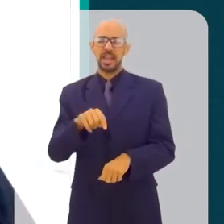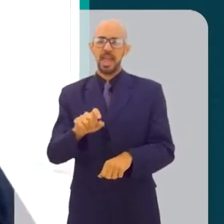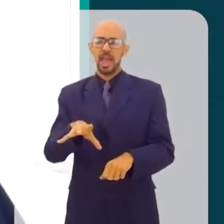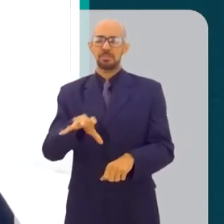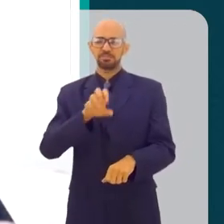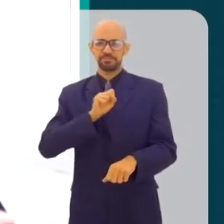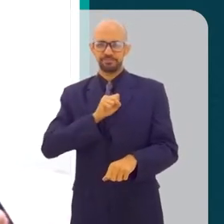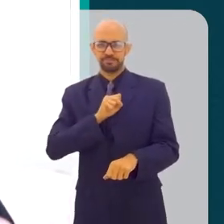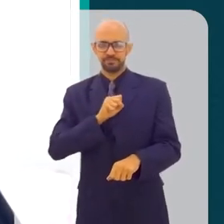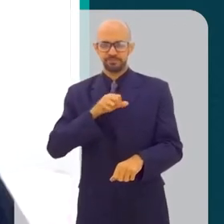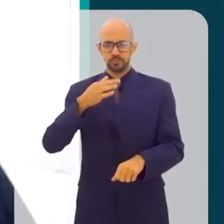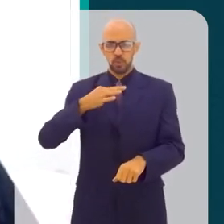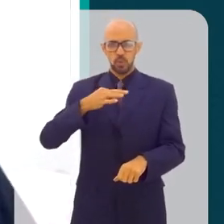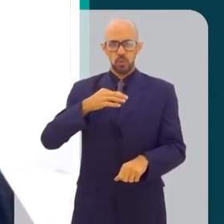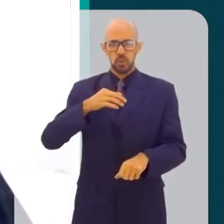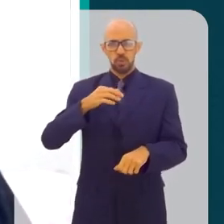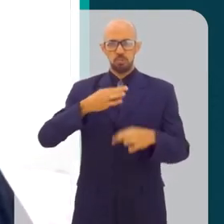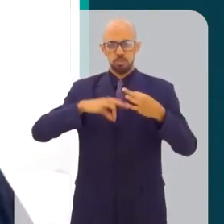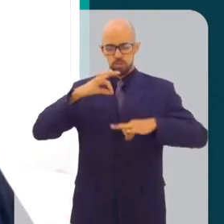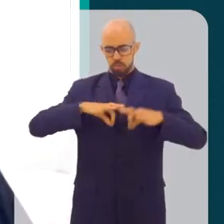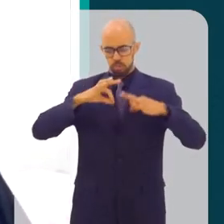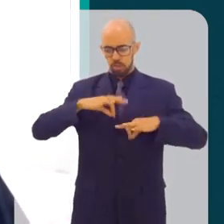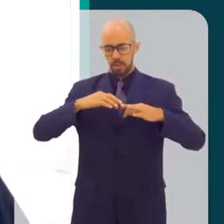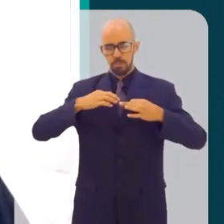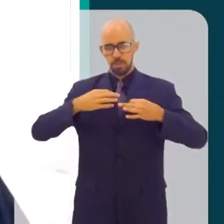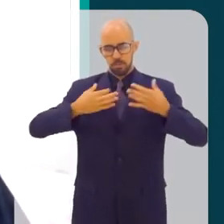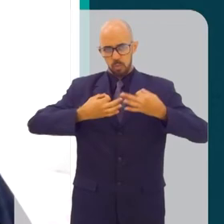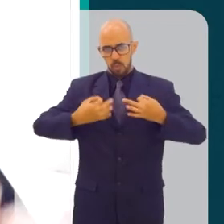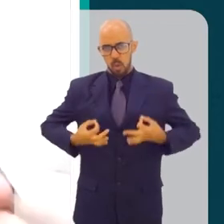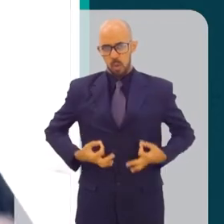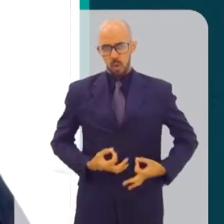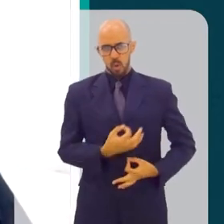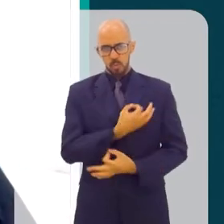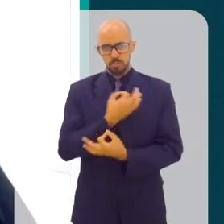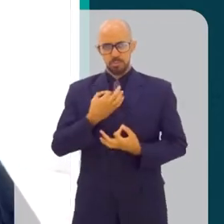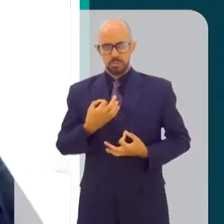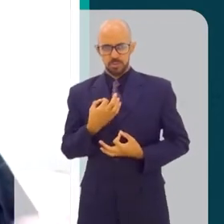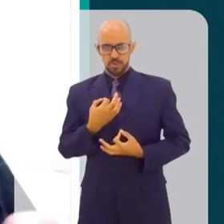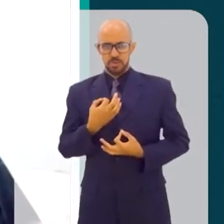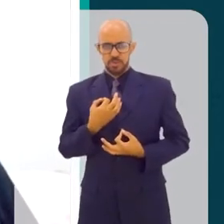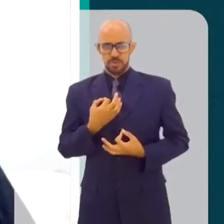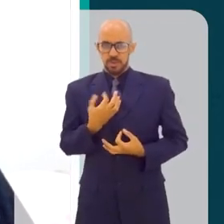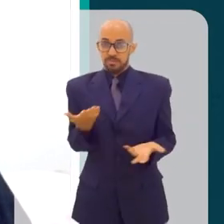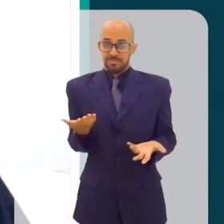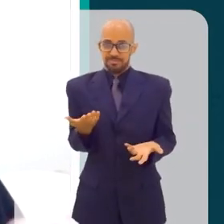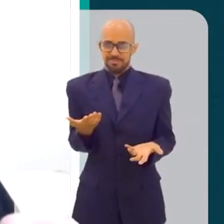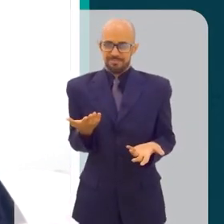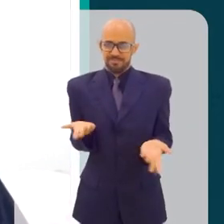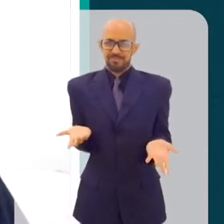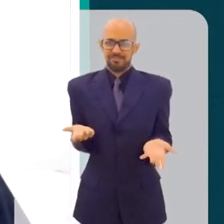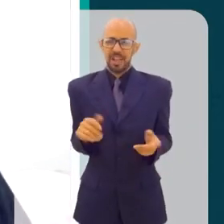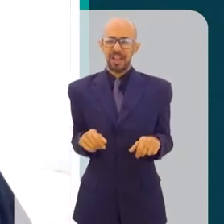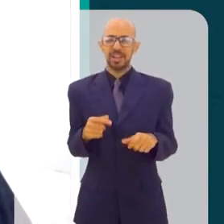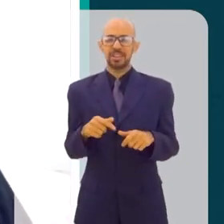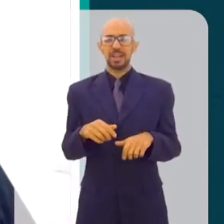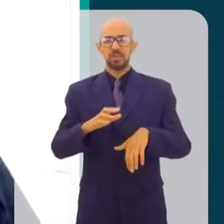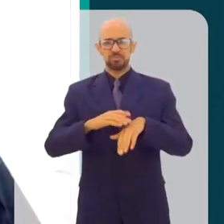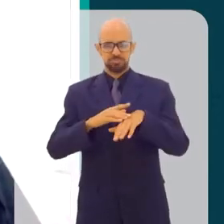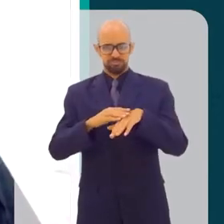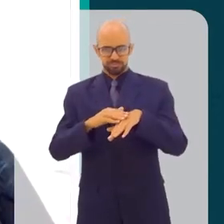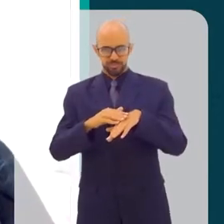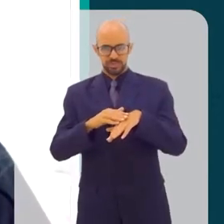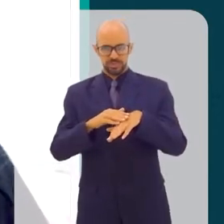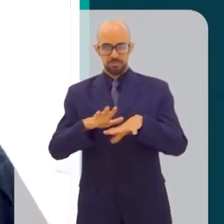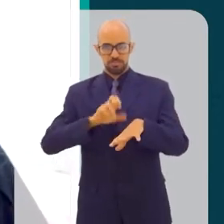as infecções sexualmente transmissíveis. Se esquece da parte das ISTs.